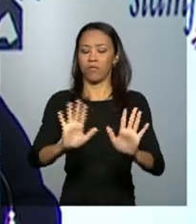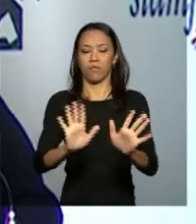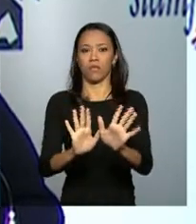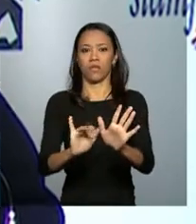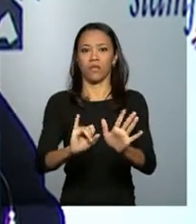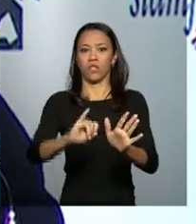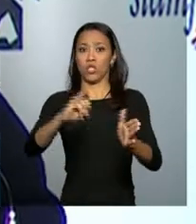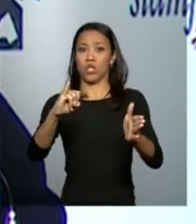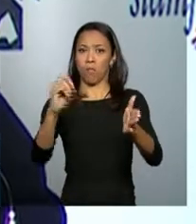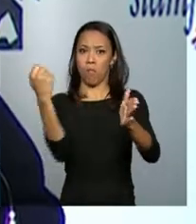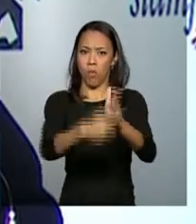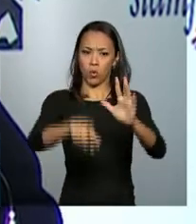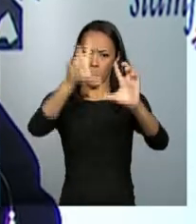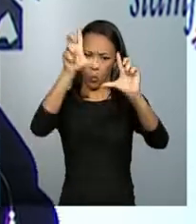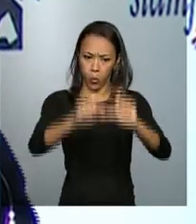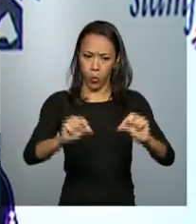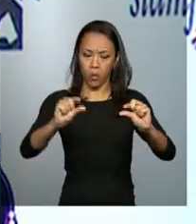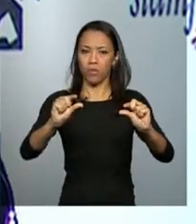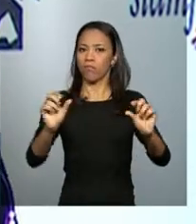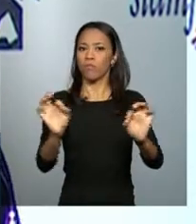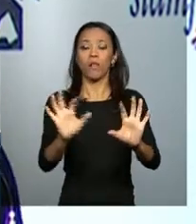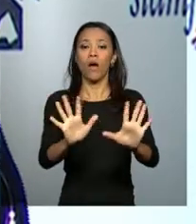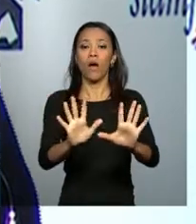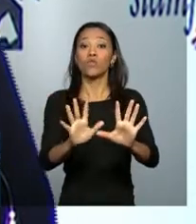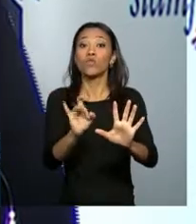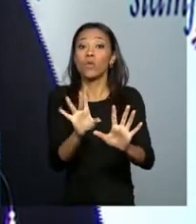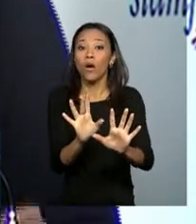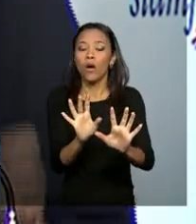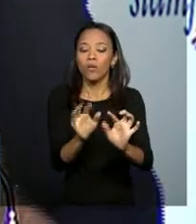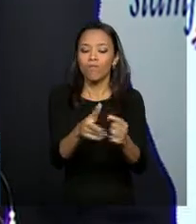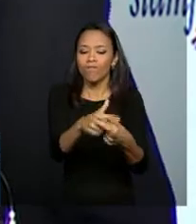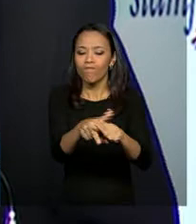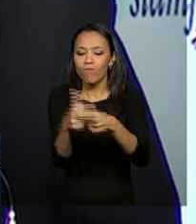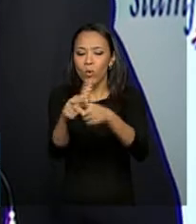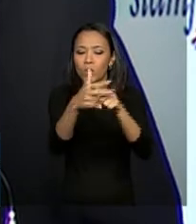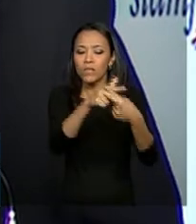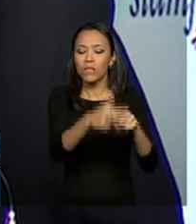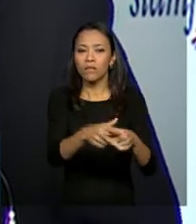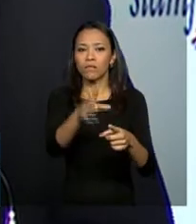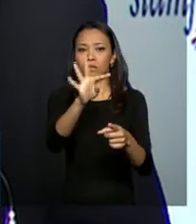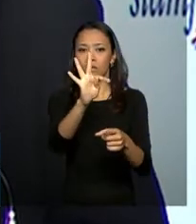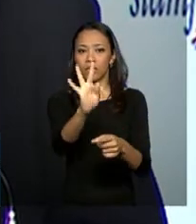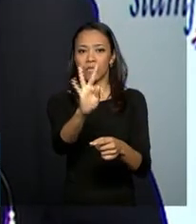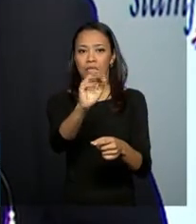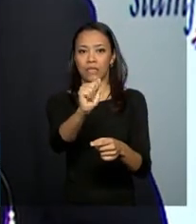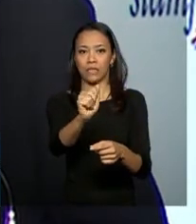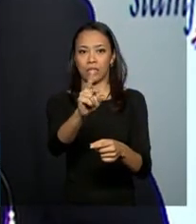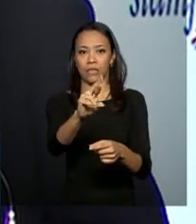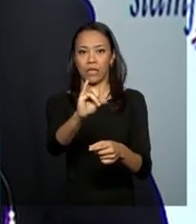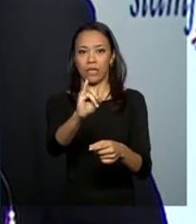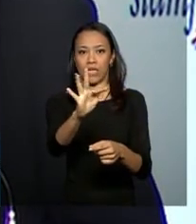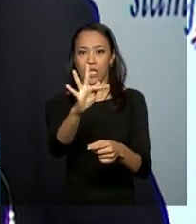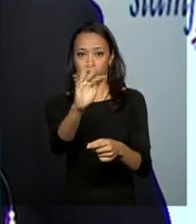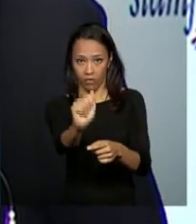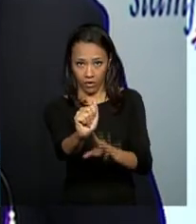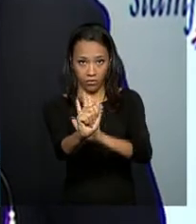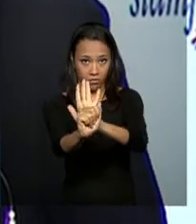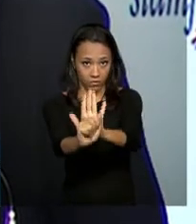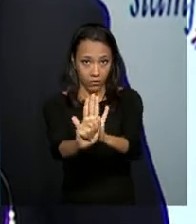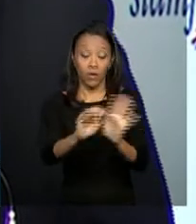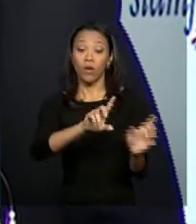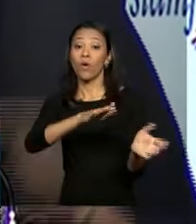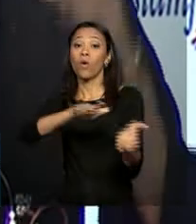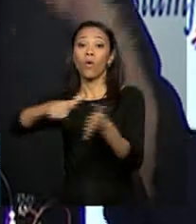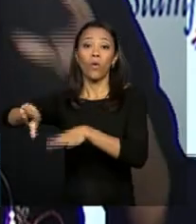Nós demos um reajuste nas tarifas. A mesma coisa com o programa de sustentação do investimento do